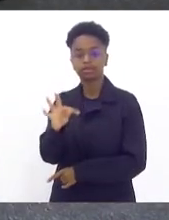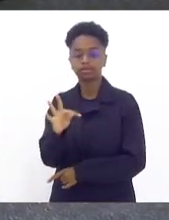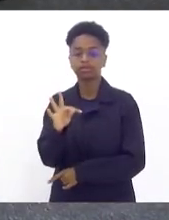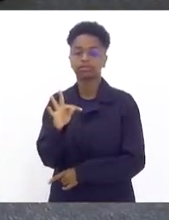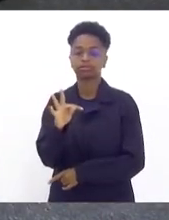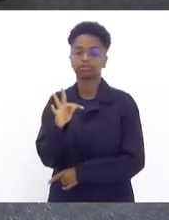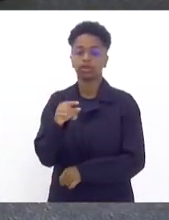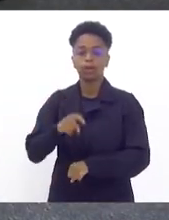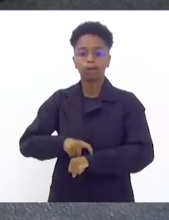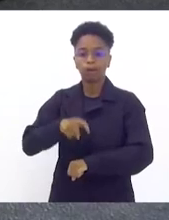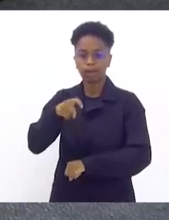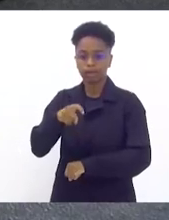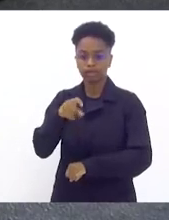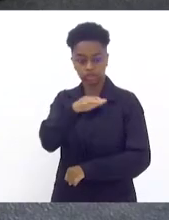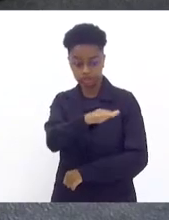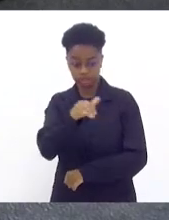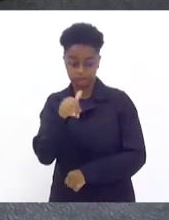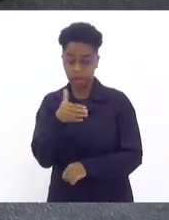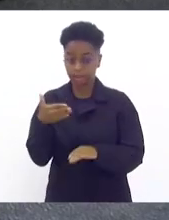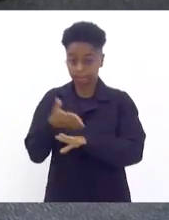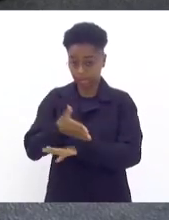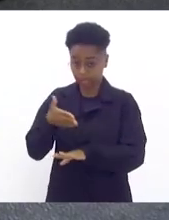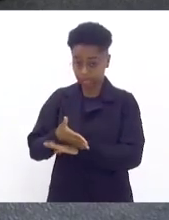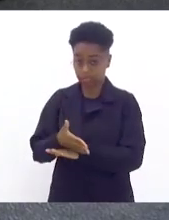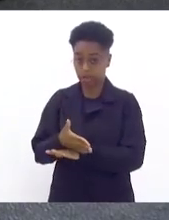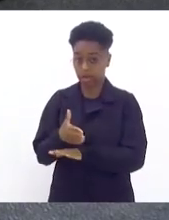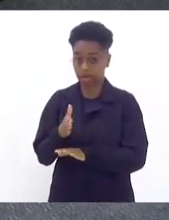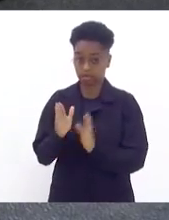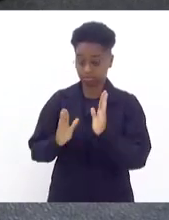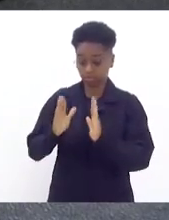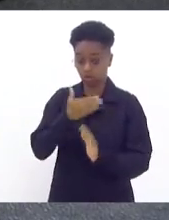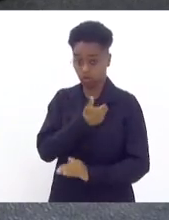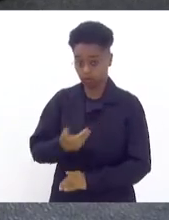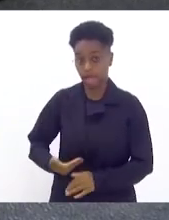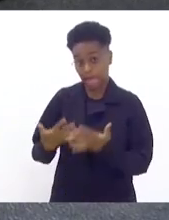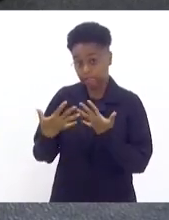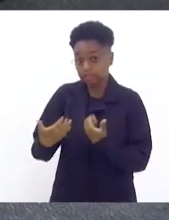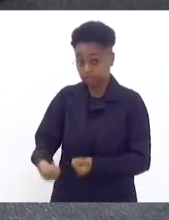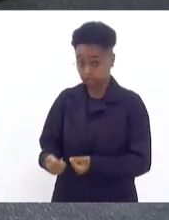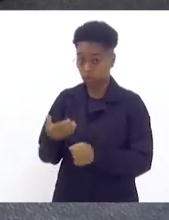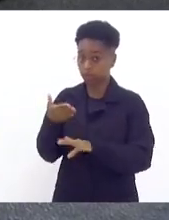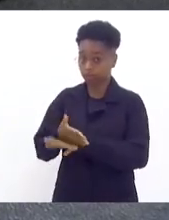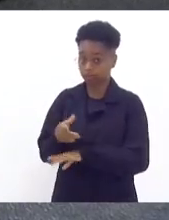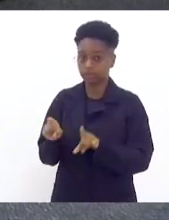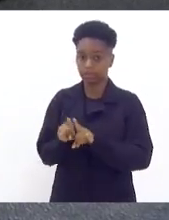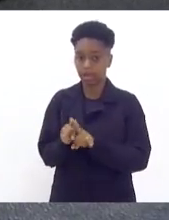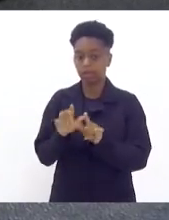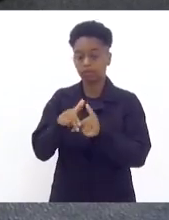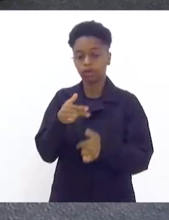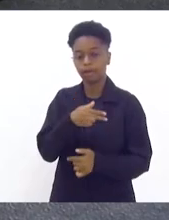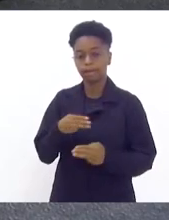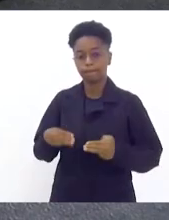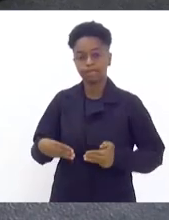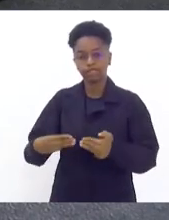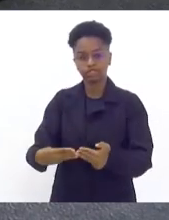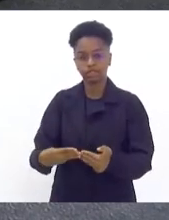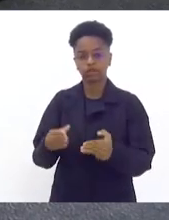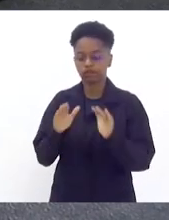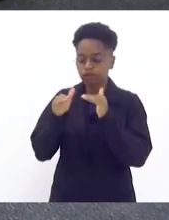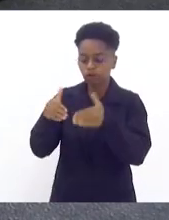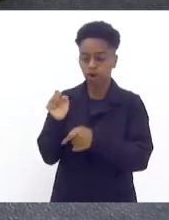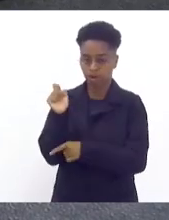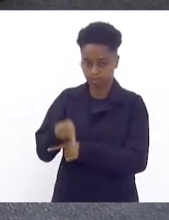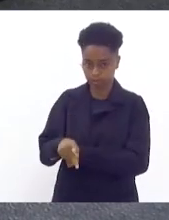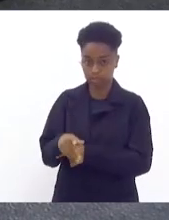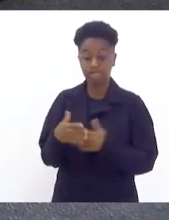ser chamado para participar do governo, assentiu em participar através do Ministério da Previdência. Quem